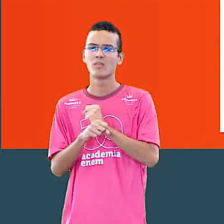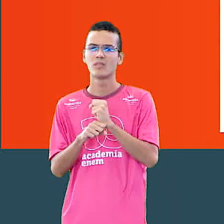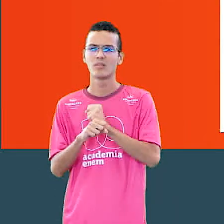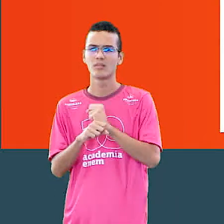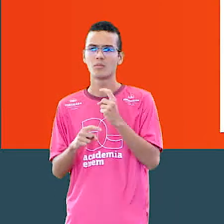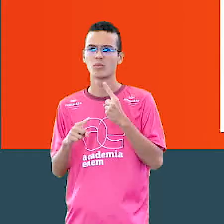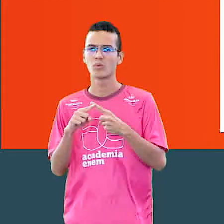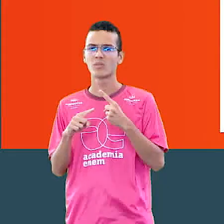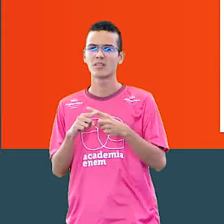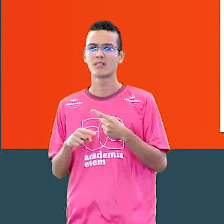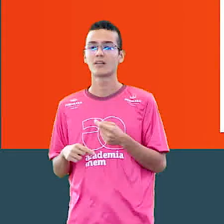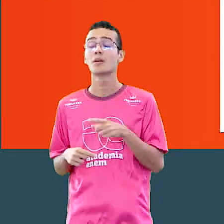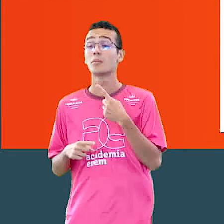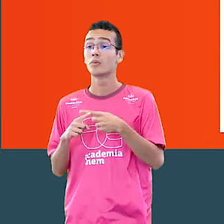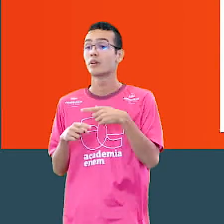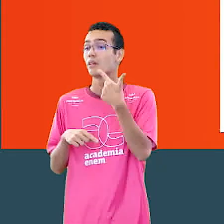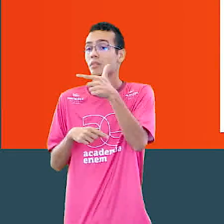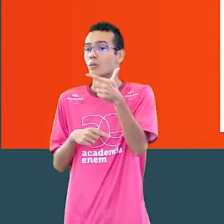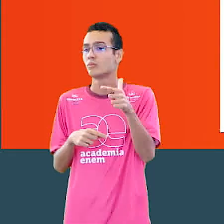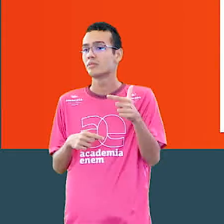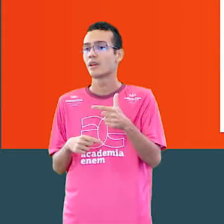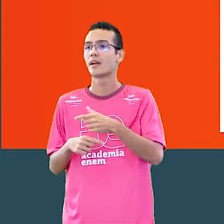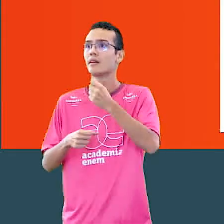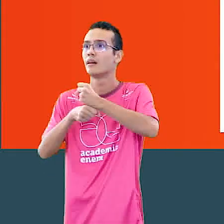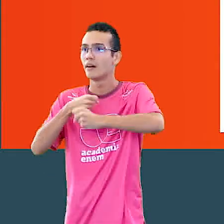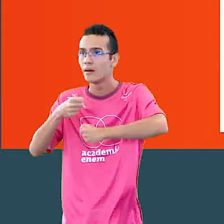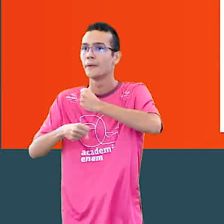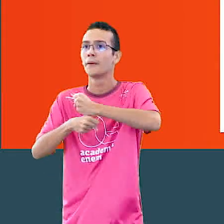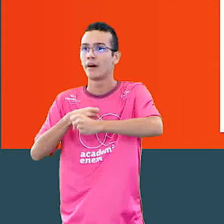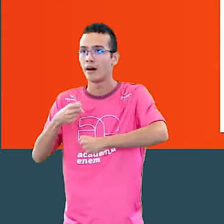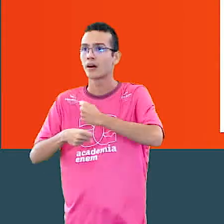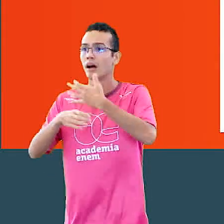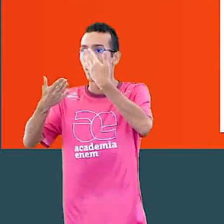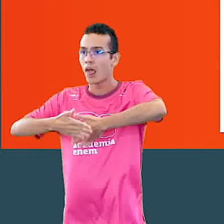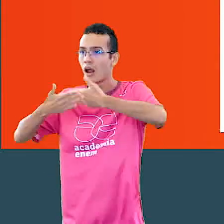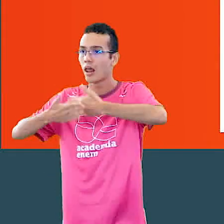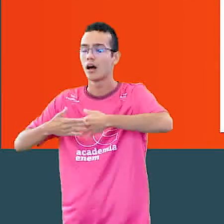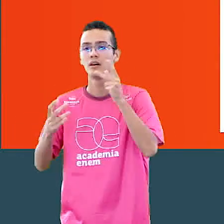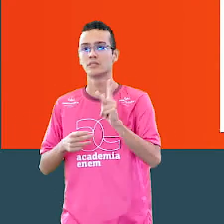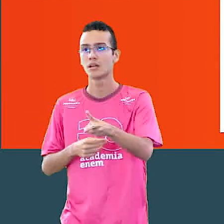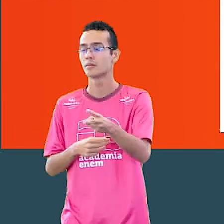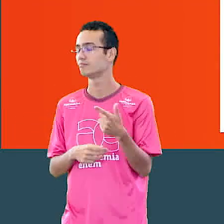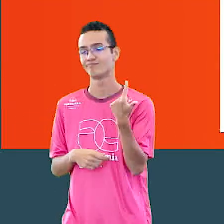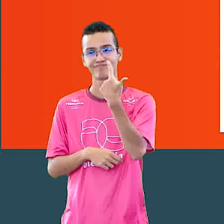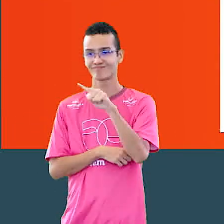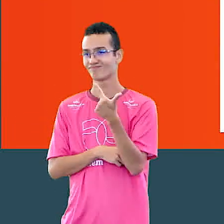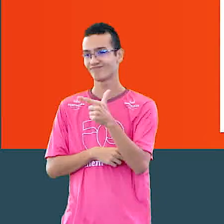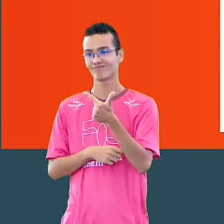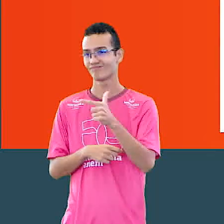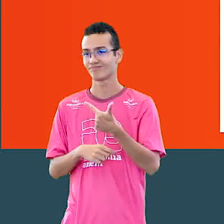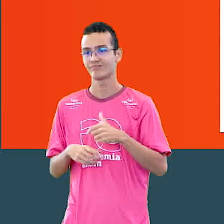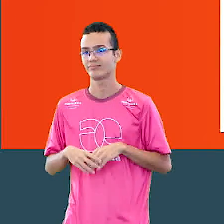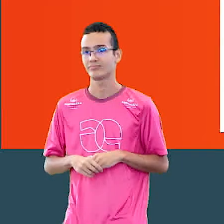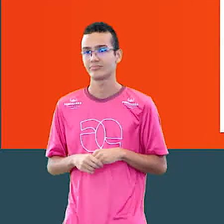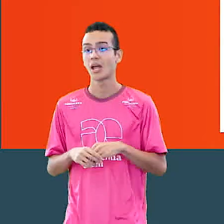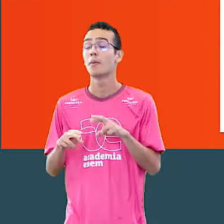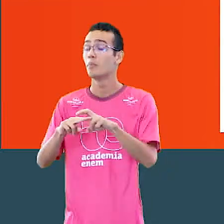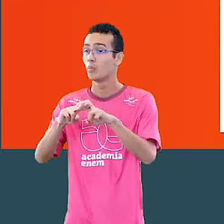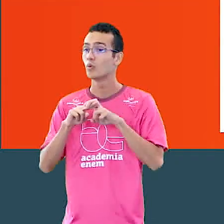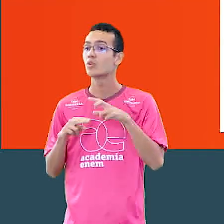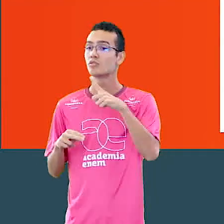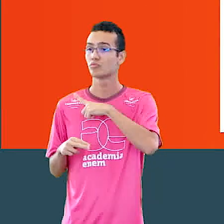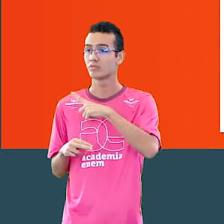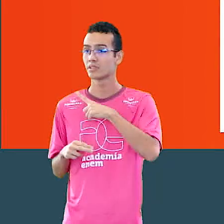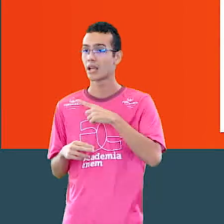Vai que você terminou e naquele ano não tem concurso. Só vai ter no ano seguinte. Então, ele dá 5 anos para você passar num